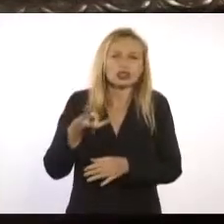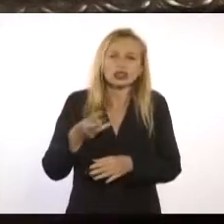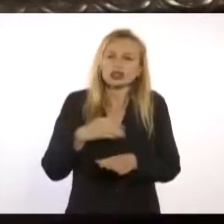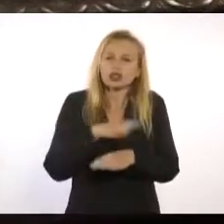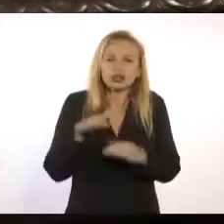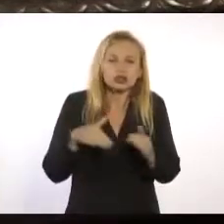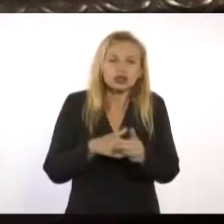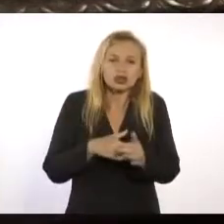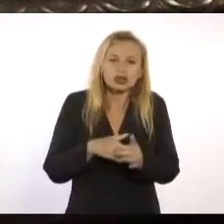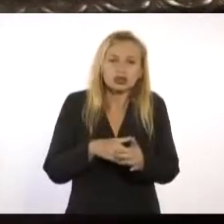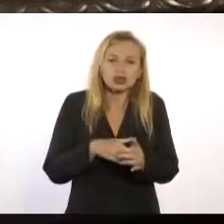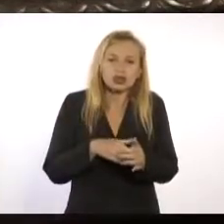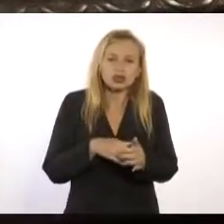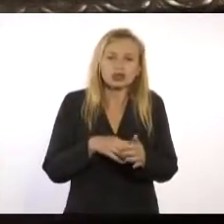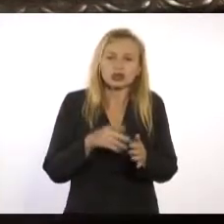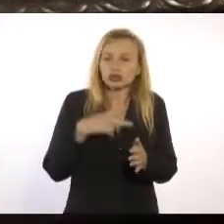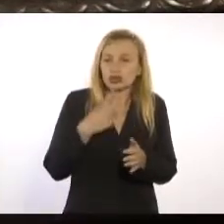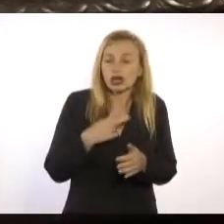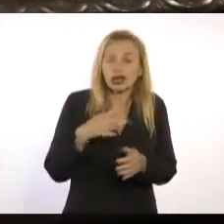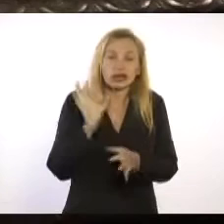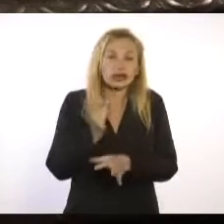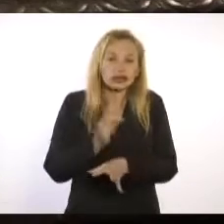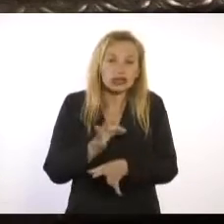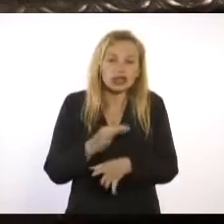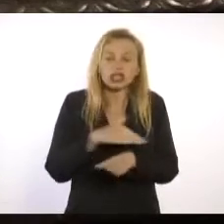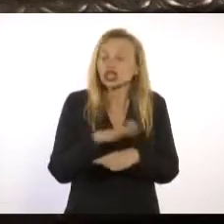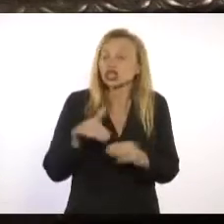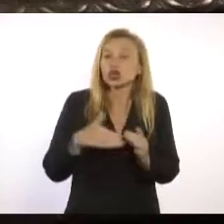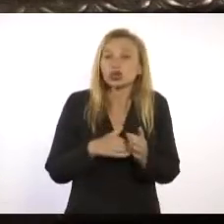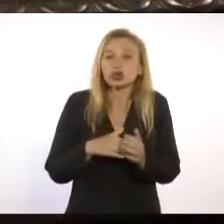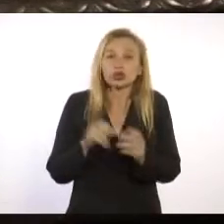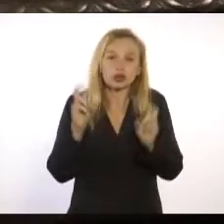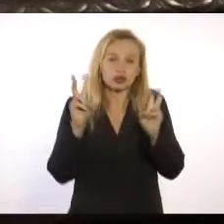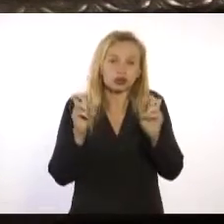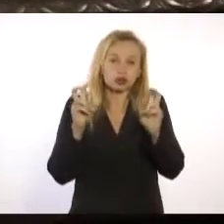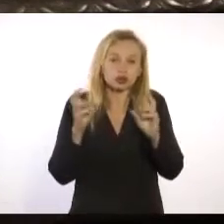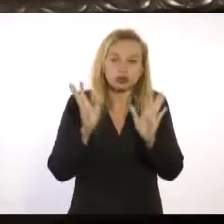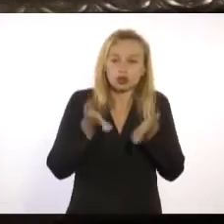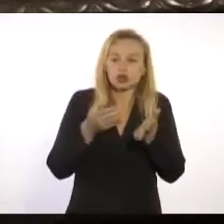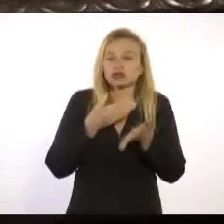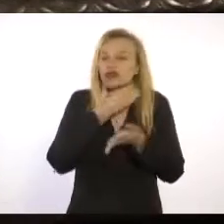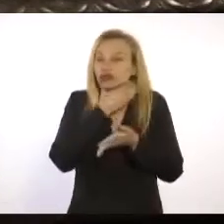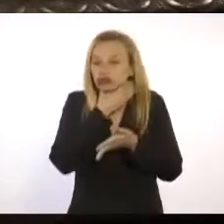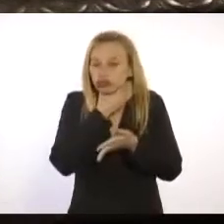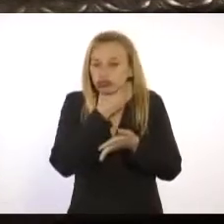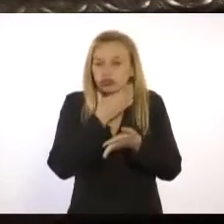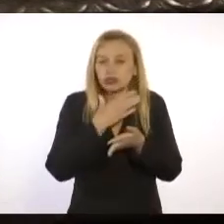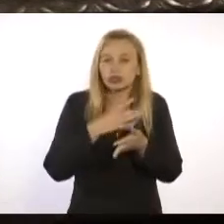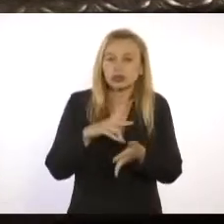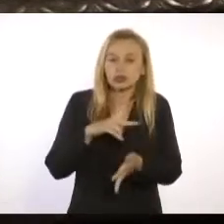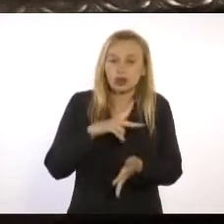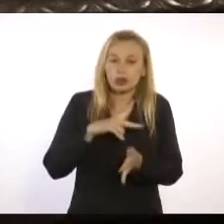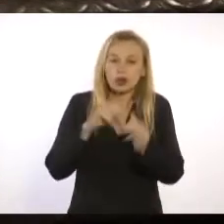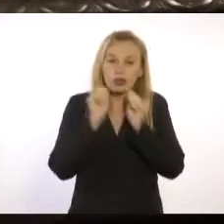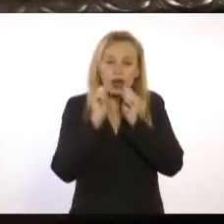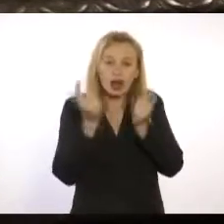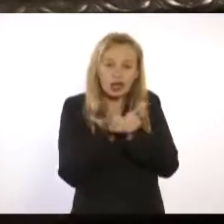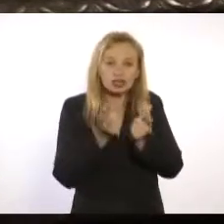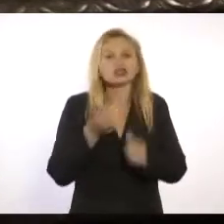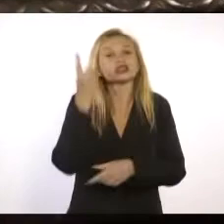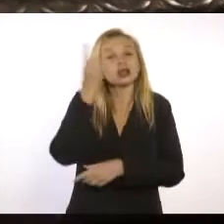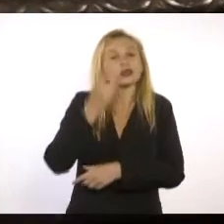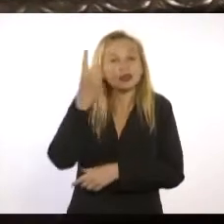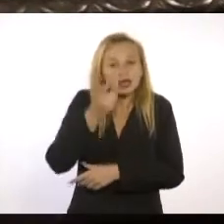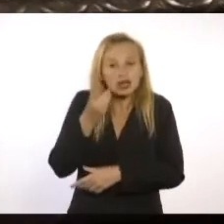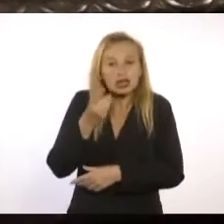suas pastas. É óbvio que toda a questão hoje da crise, aqui com a própria Alerj, com deputados